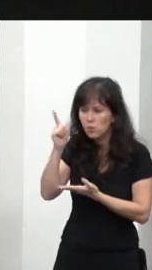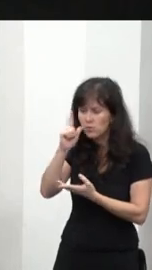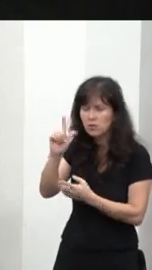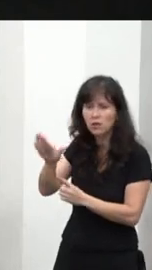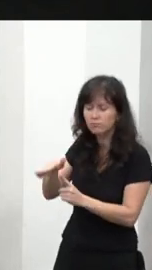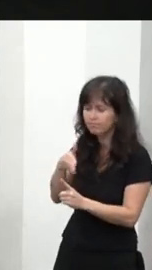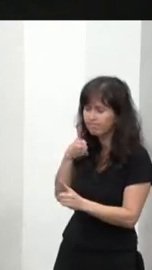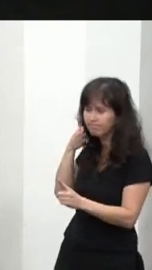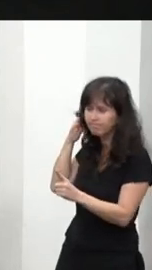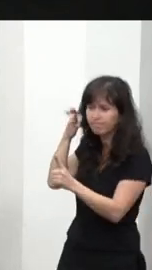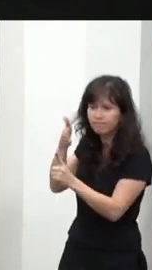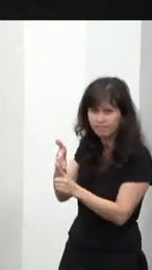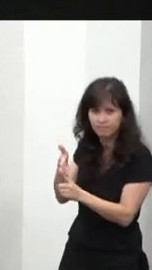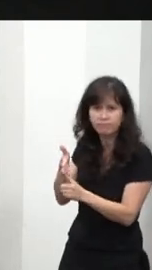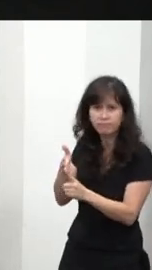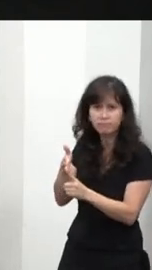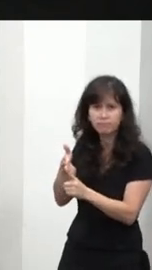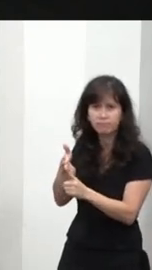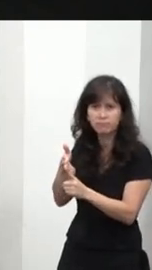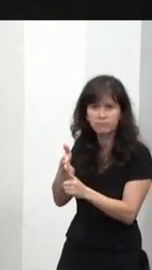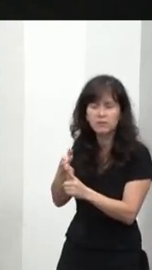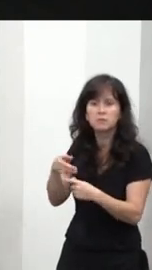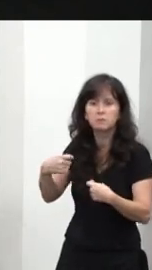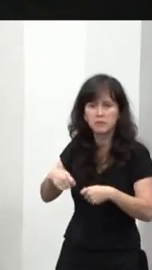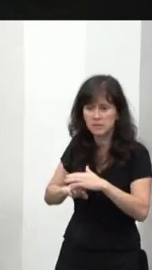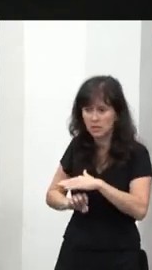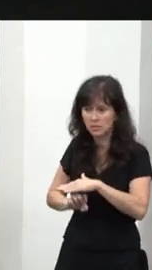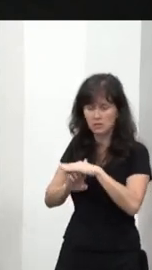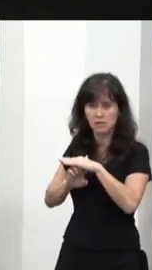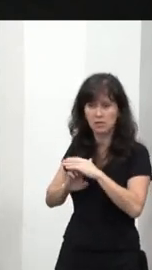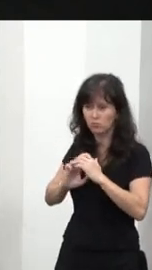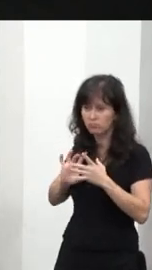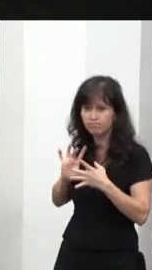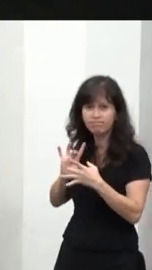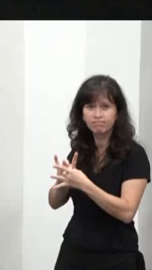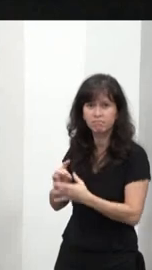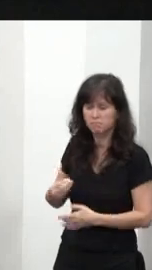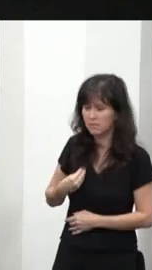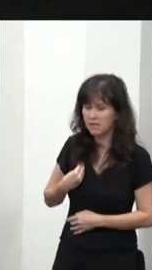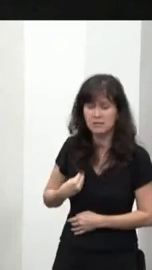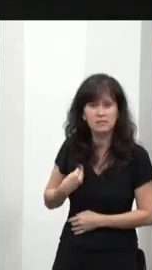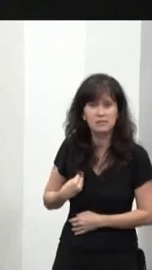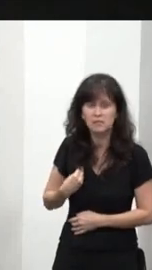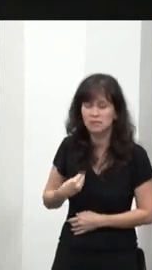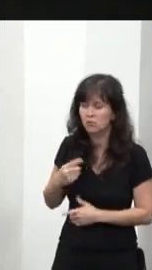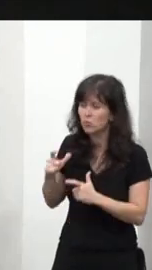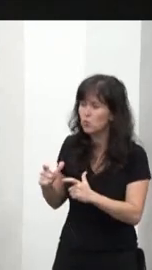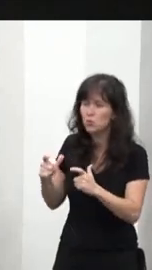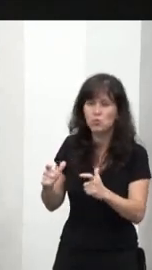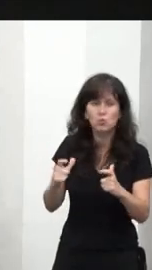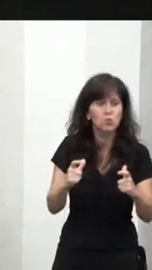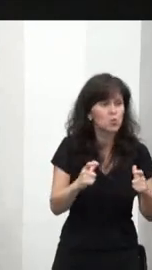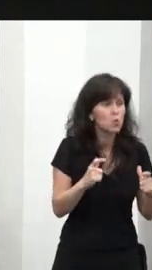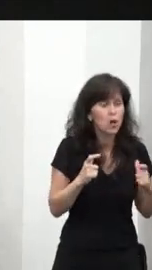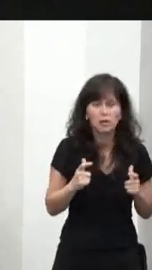o Estado tem que estar presente e se fazer presente onde ele não está